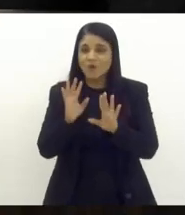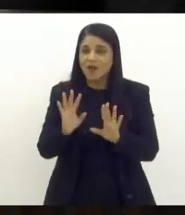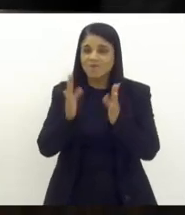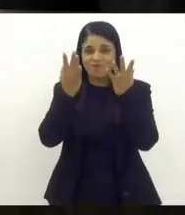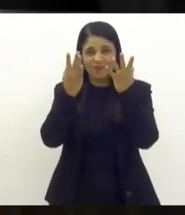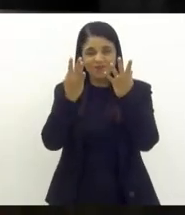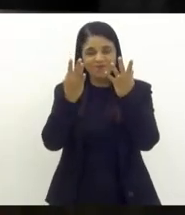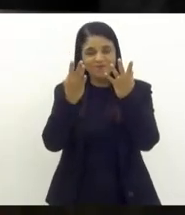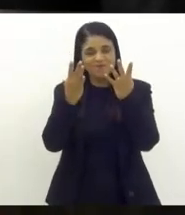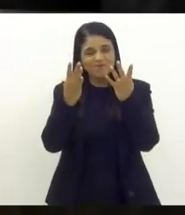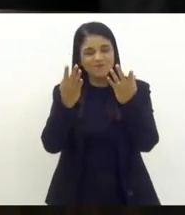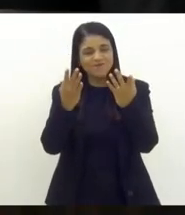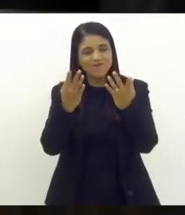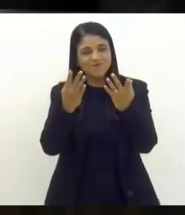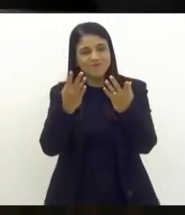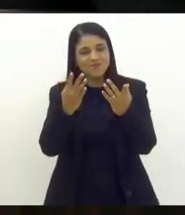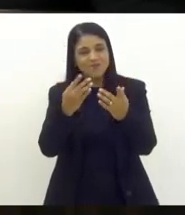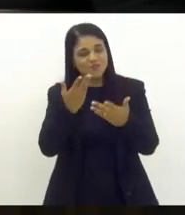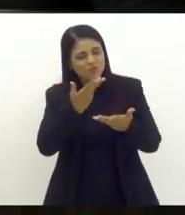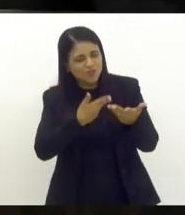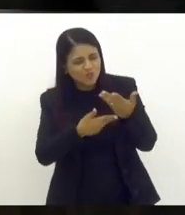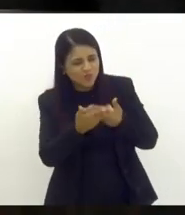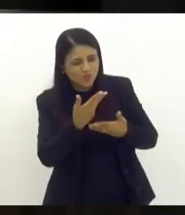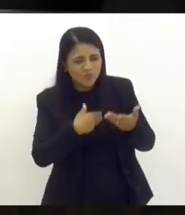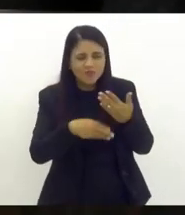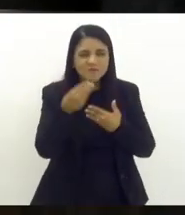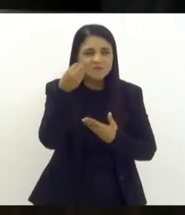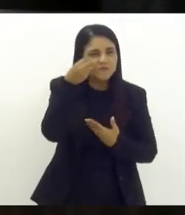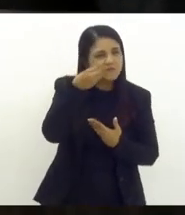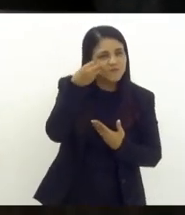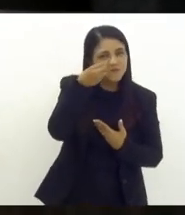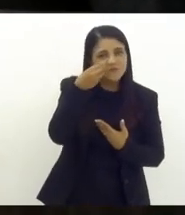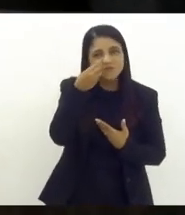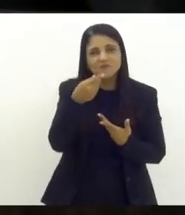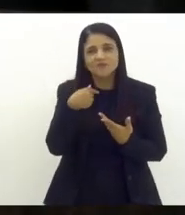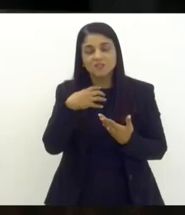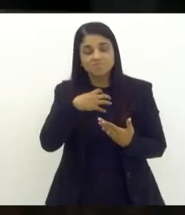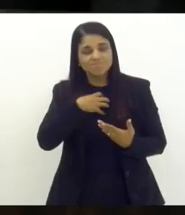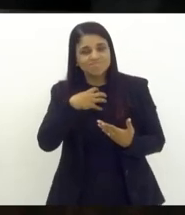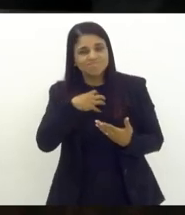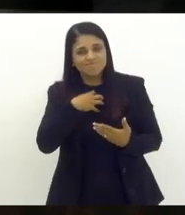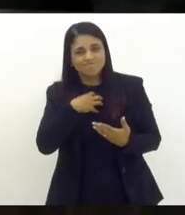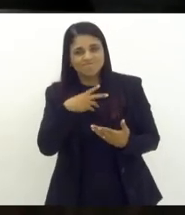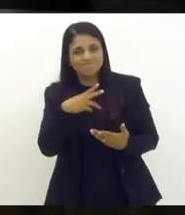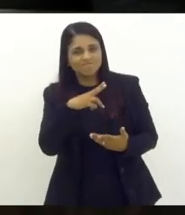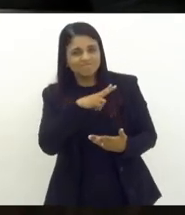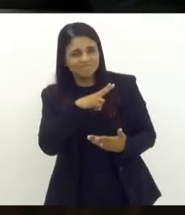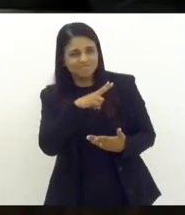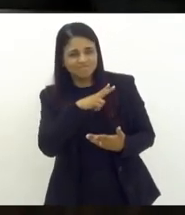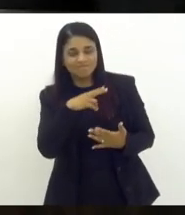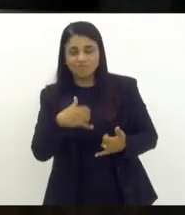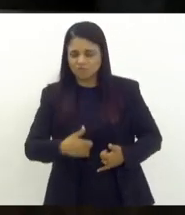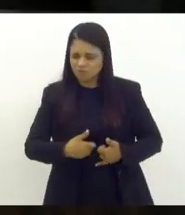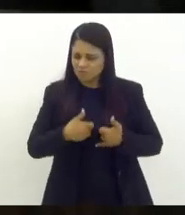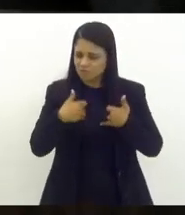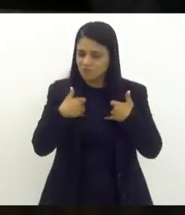e ali nós eh trocamos algumas experiências e eu me sinto particularmente privilegiado